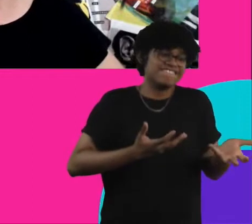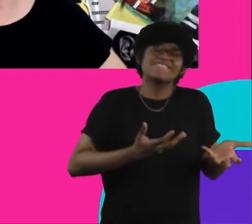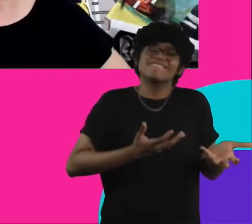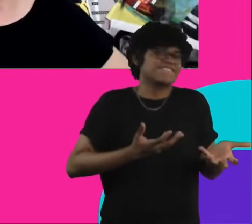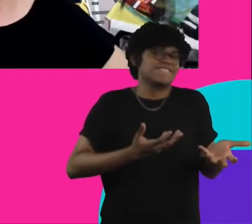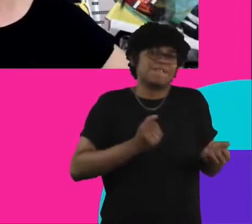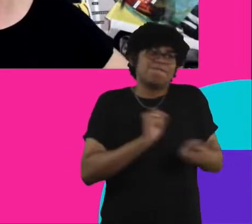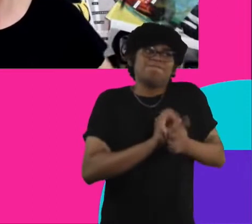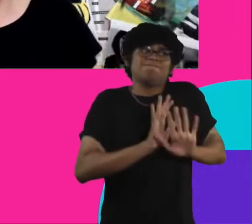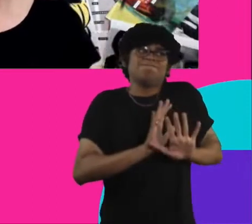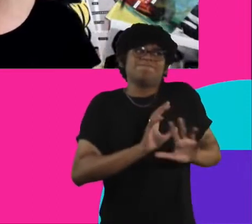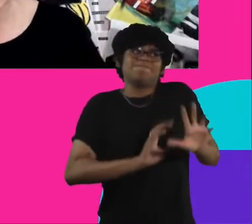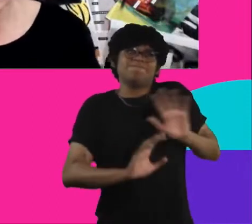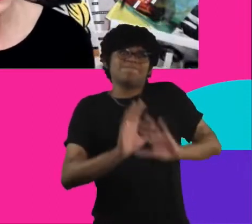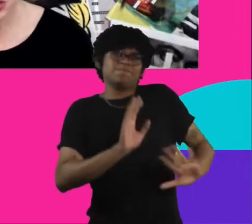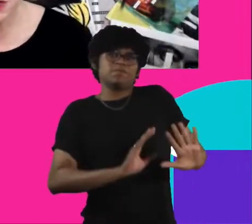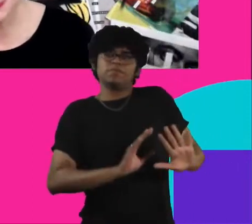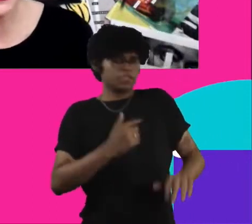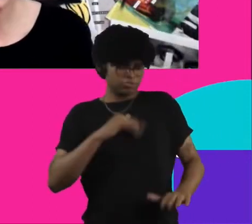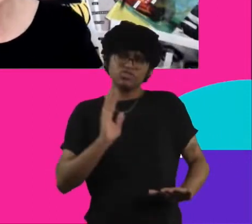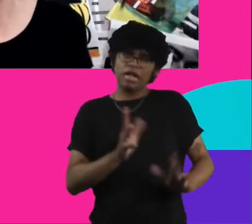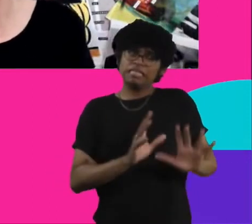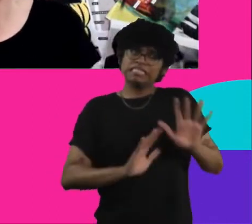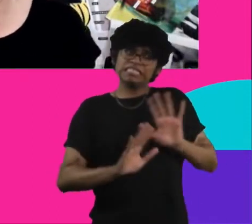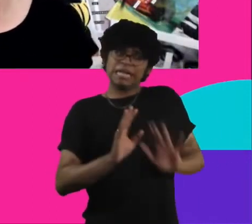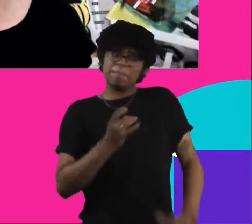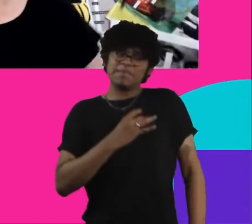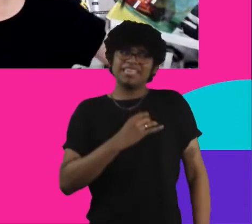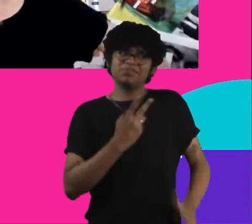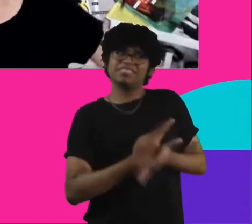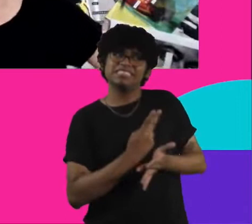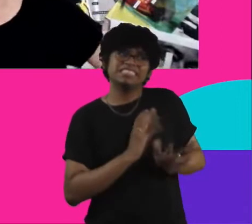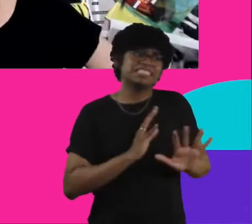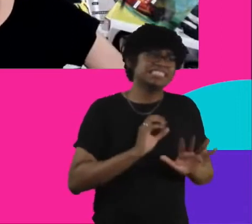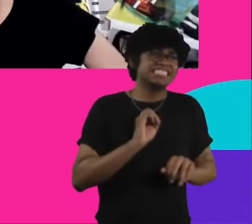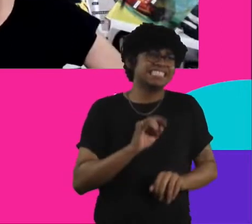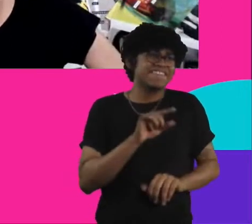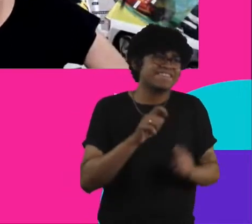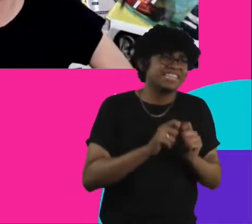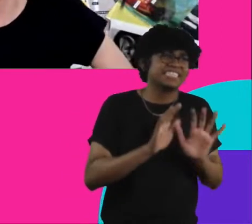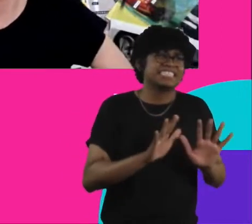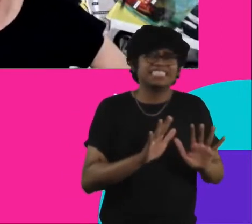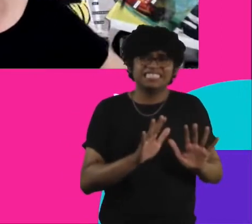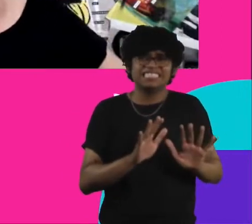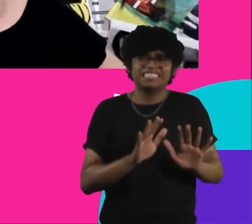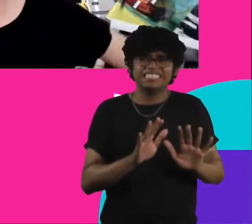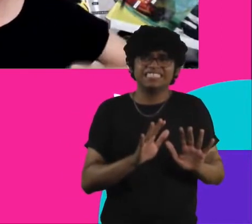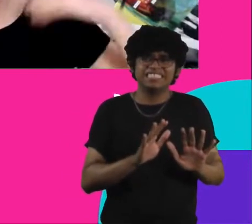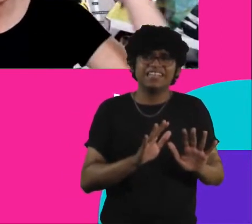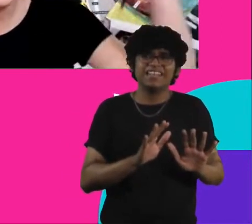aqui que, ah, então agora a Camila não trava. Já travei algumas vezes de medo de errar. Tipo, cara, se eu fizer mente, será que eu consigo pagar